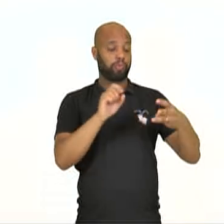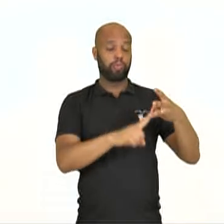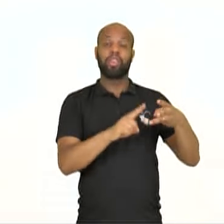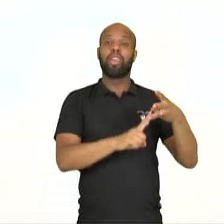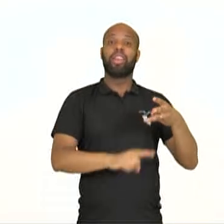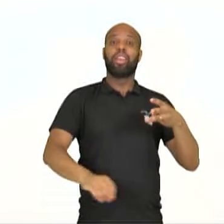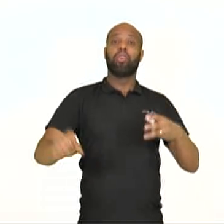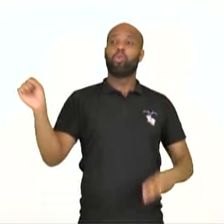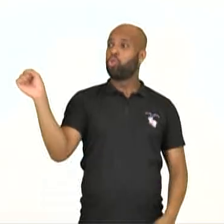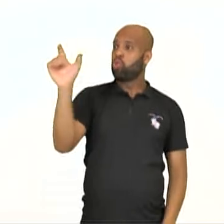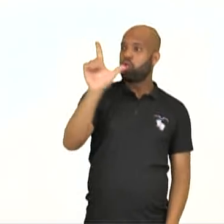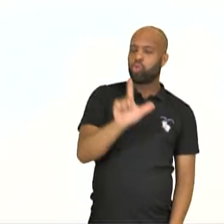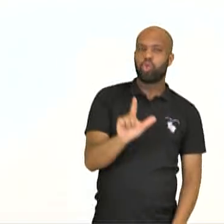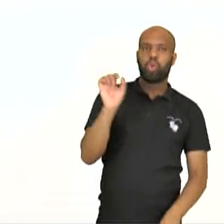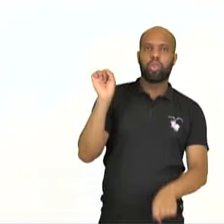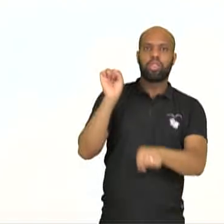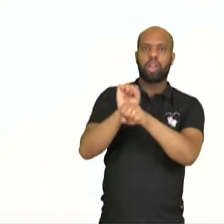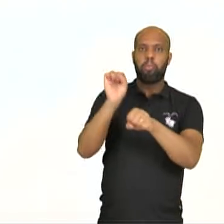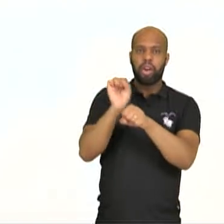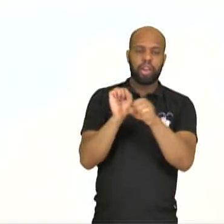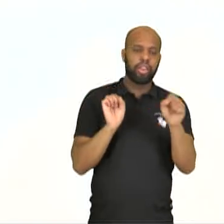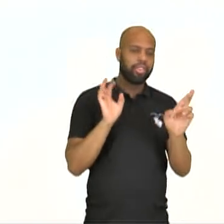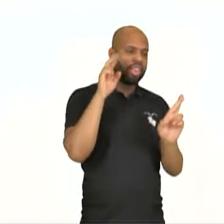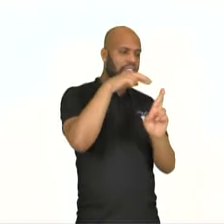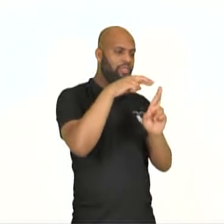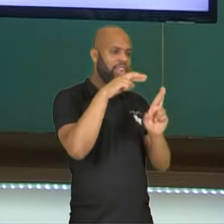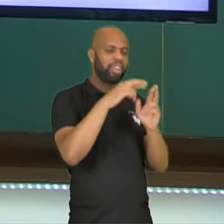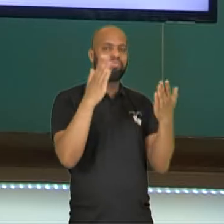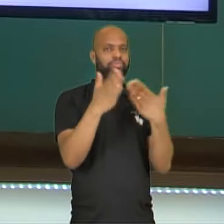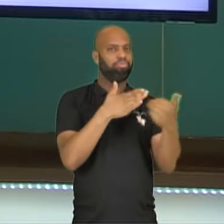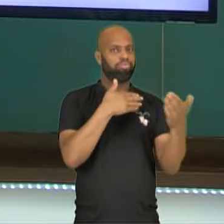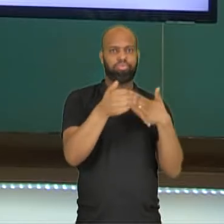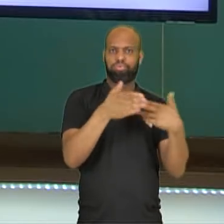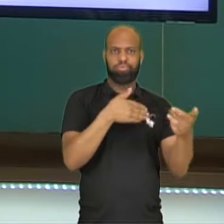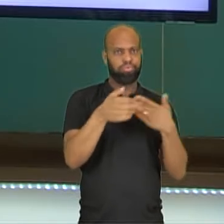C. O Sol está em repouso em relação a qualquer referencial.